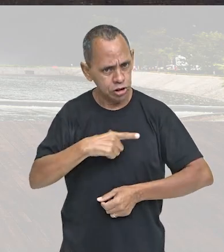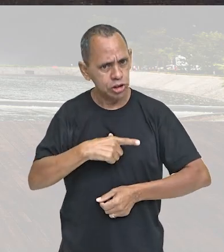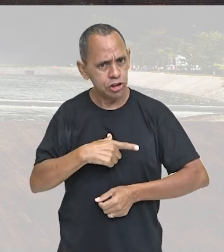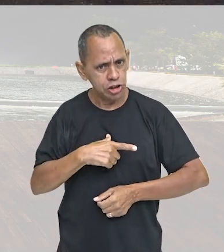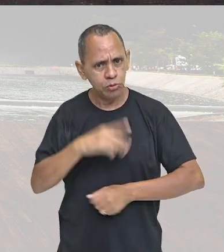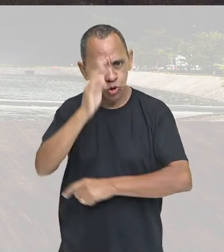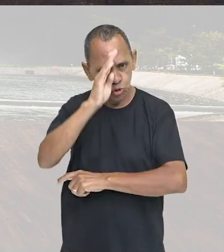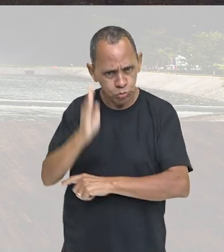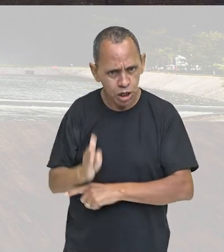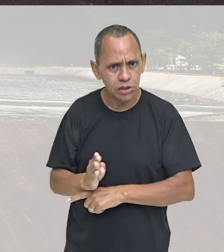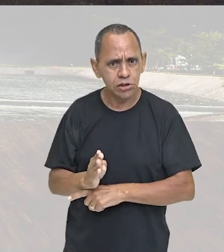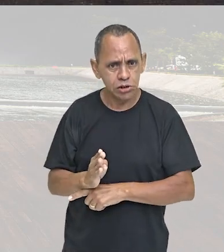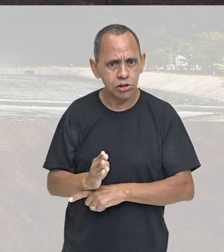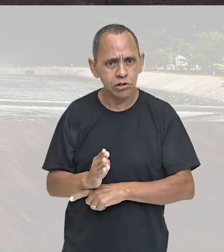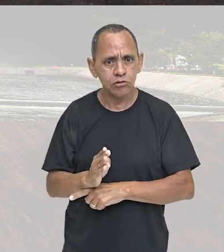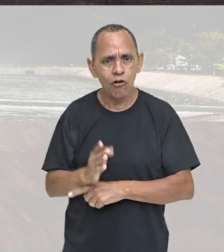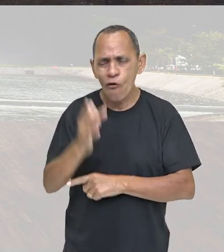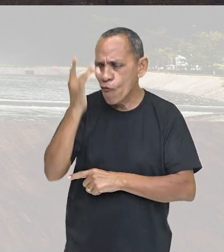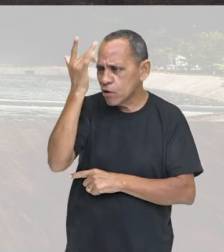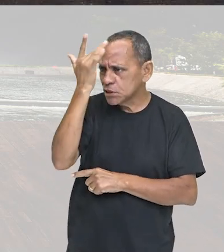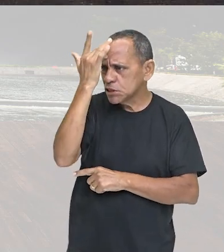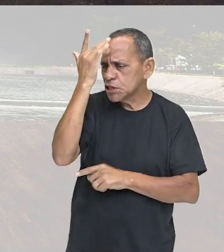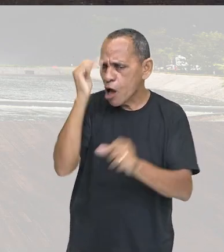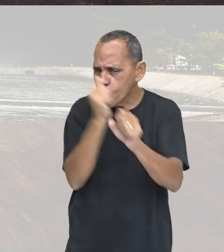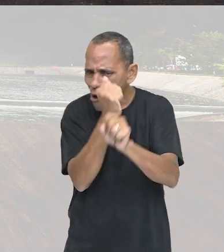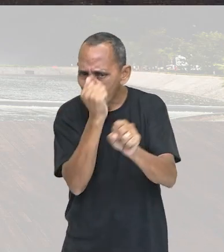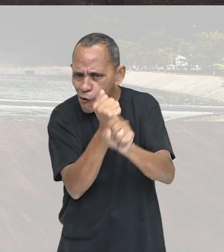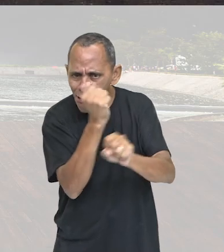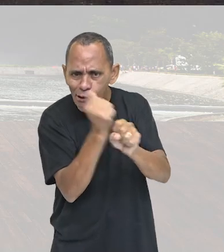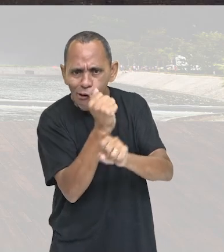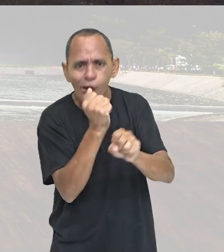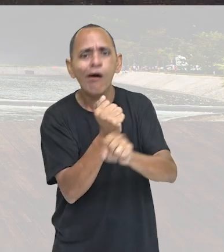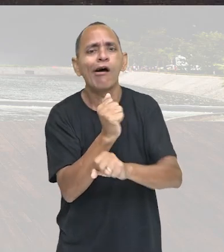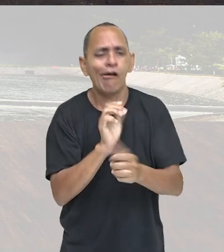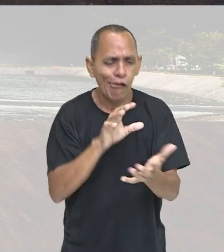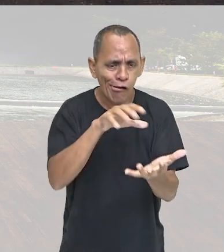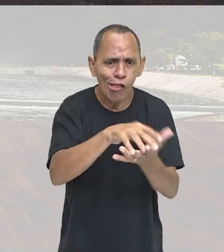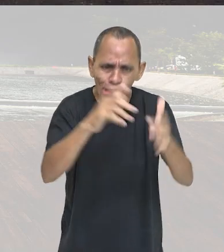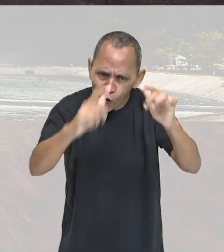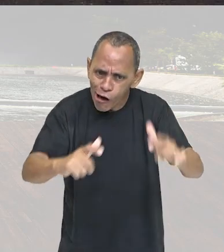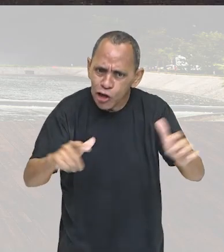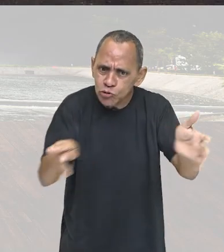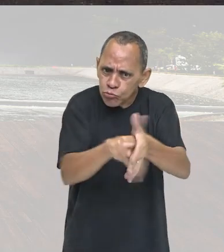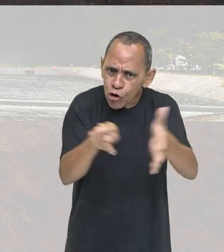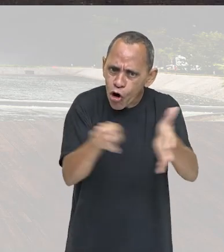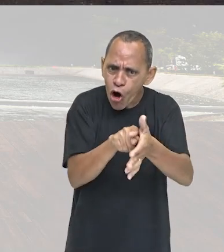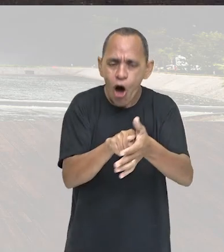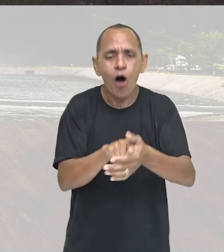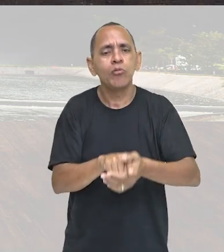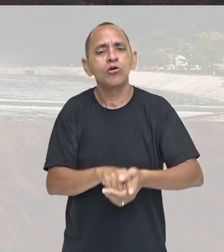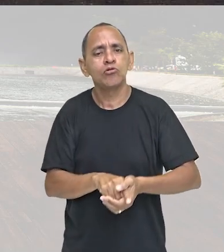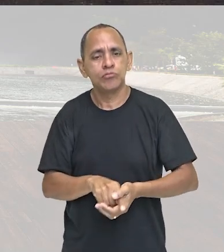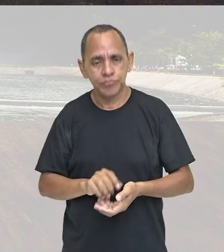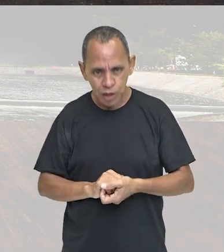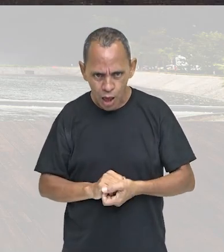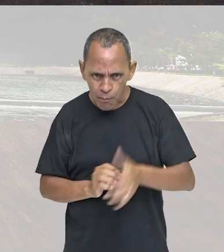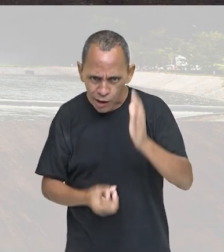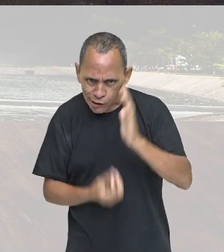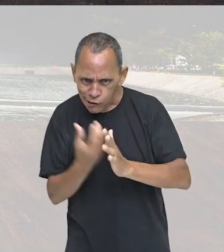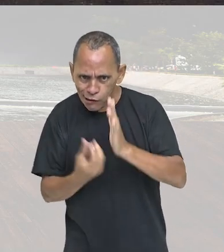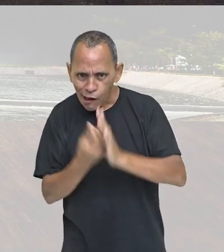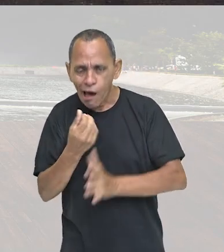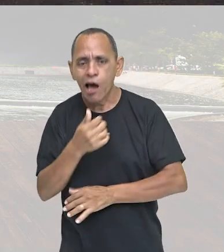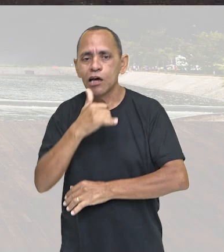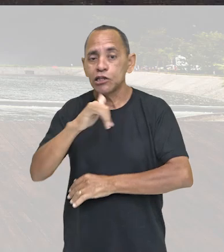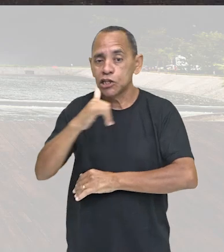nosso país facilidades para a construção de usinas hidrelétricas e aqui nós construímos